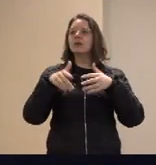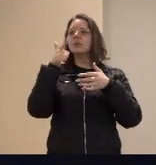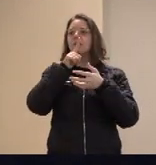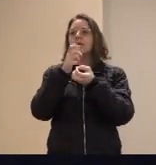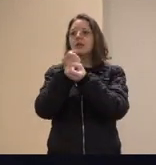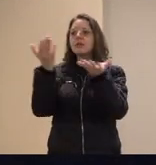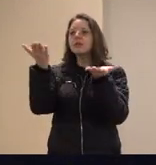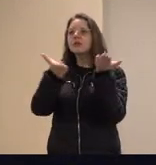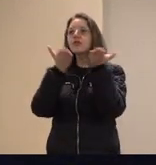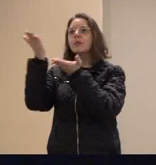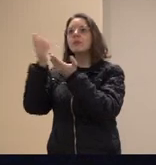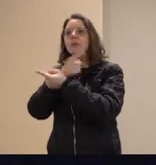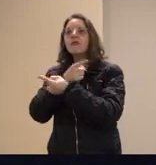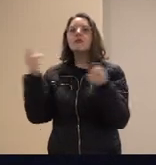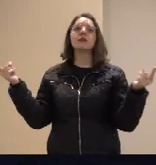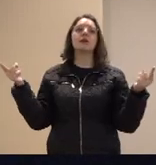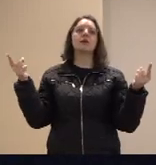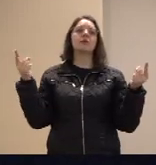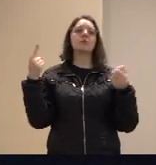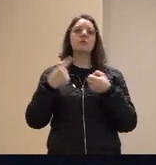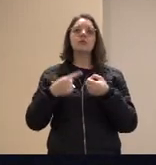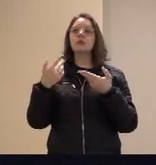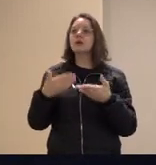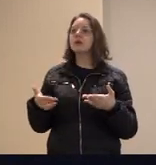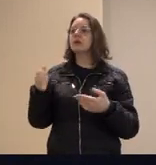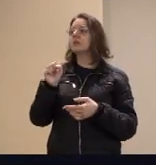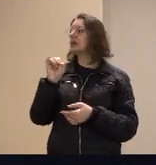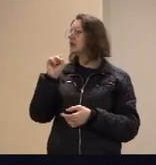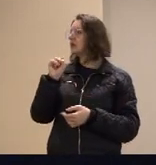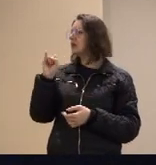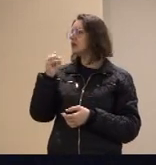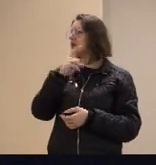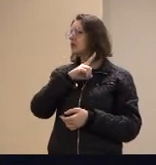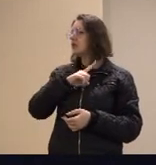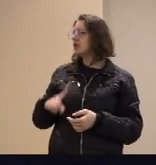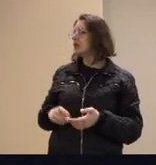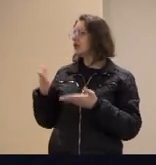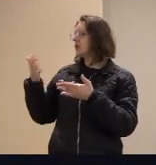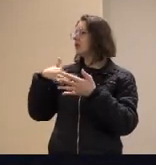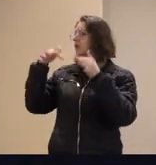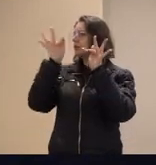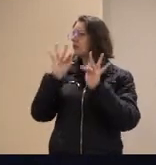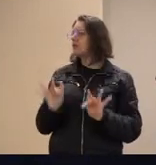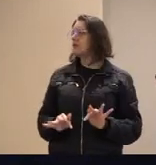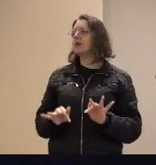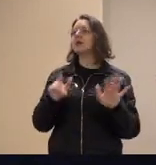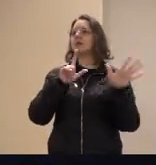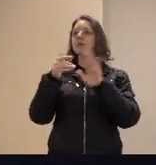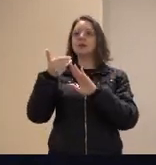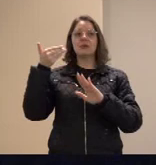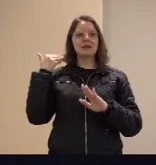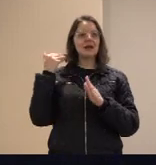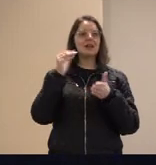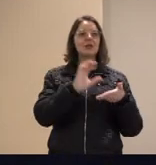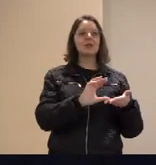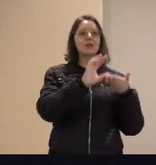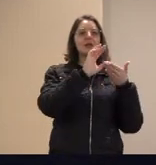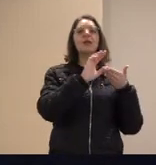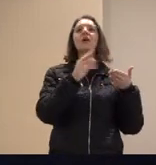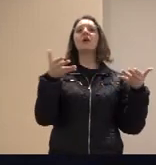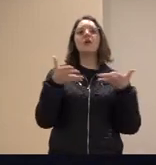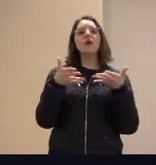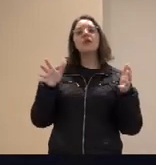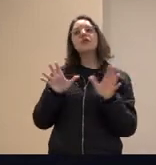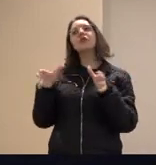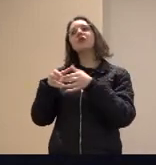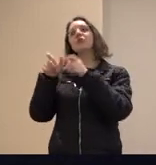vocês, entregar o serviço para os municípios. Assista a nossa diretora. Então, fico feliz. Semana passada, conselheiros, e hoje, esse grupo aqui de